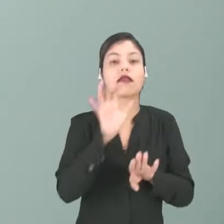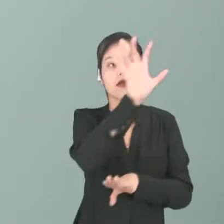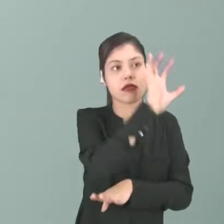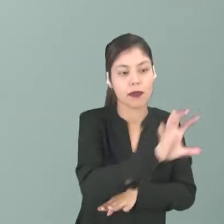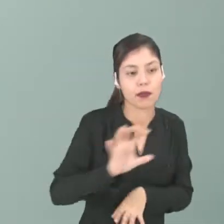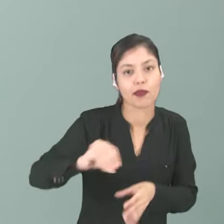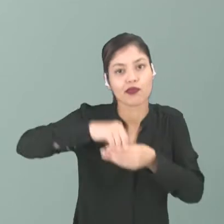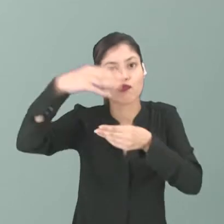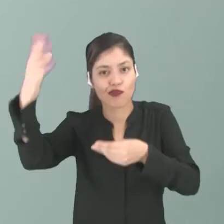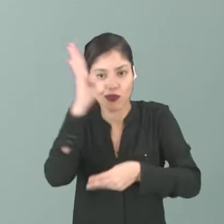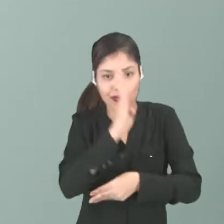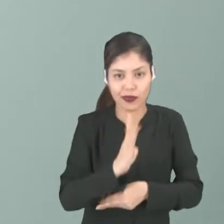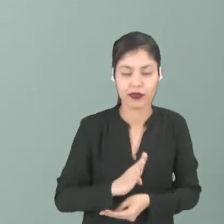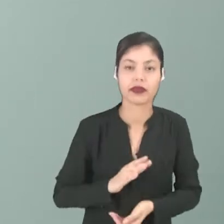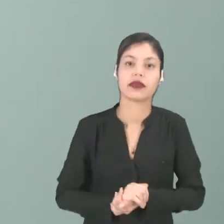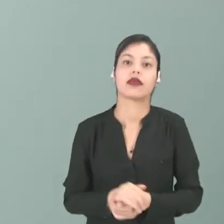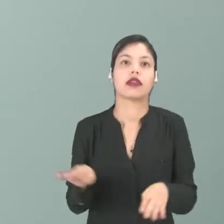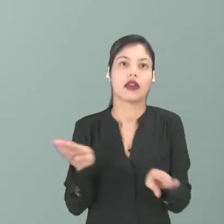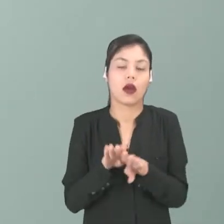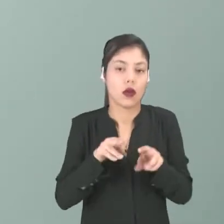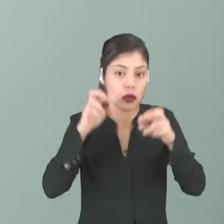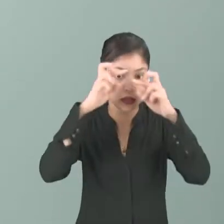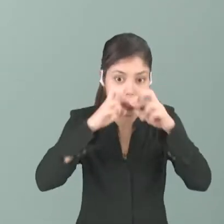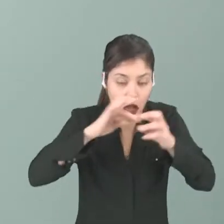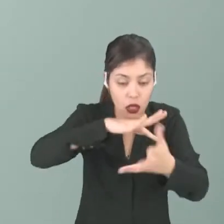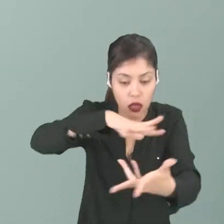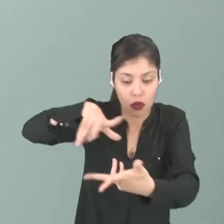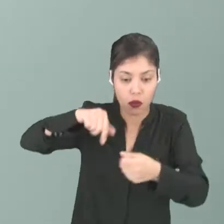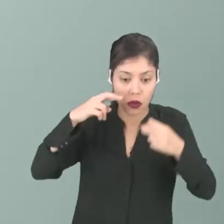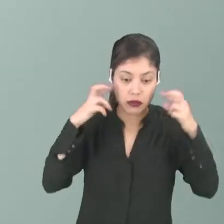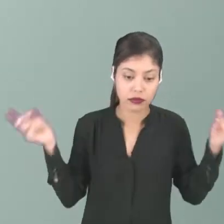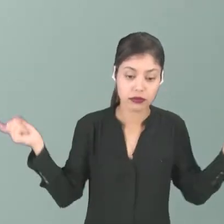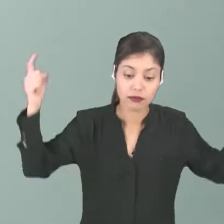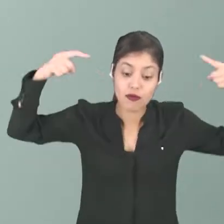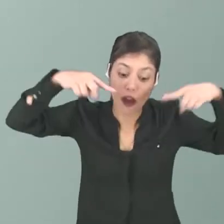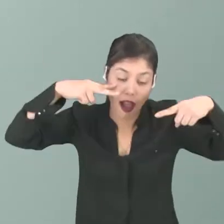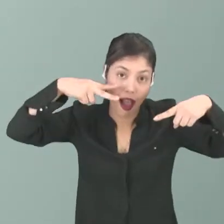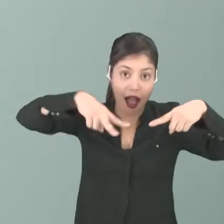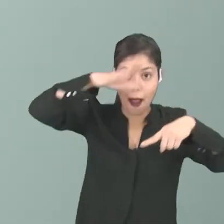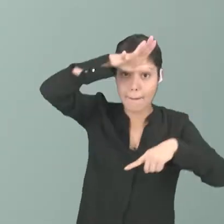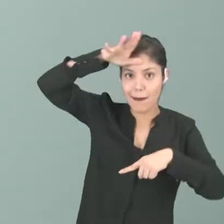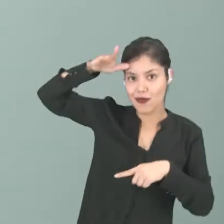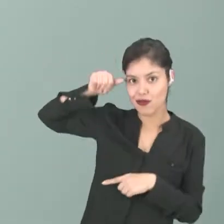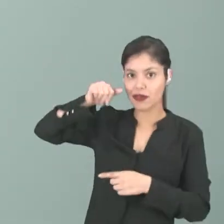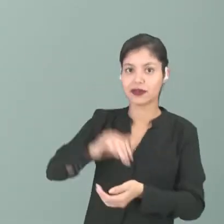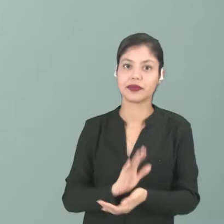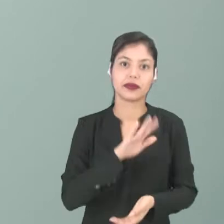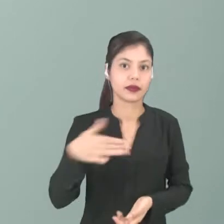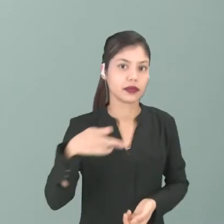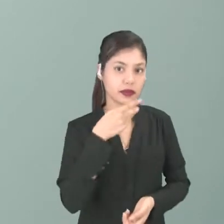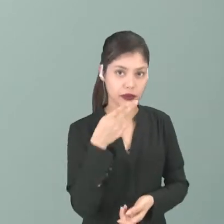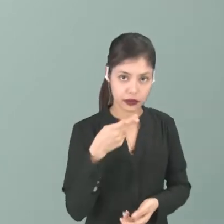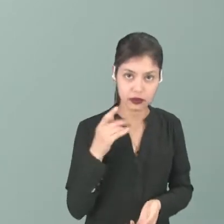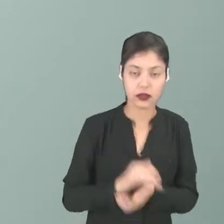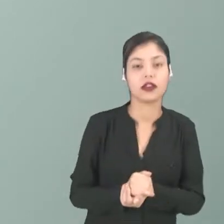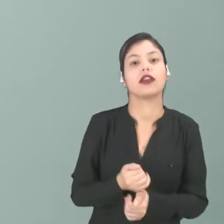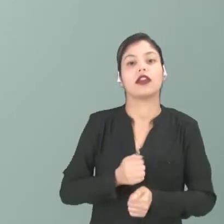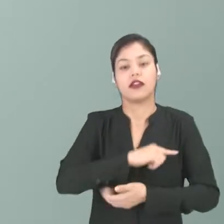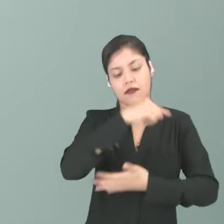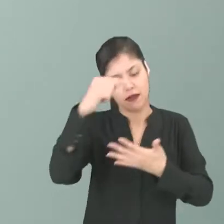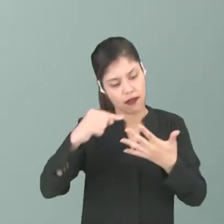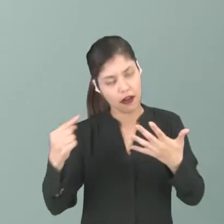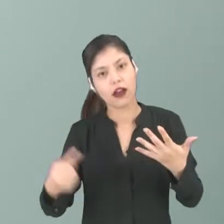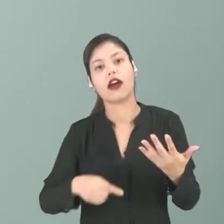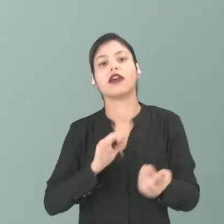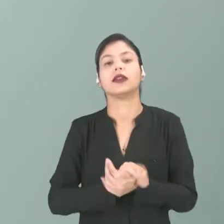Então, os olhares do mundo inteiro se volta para a Amazônia quando nós falamos dessa grande biodiversidade,